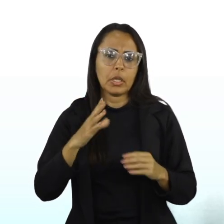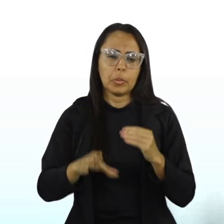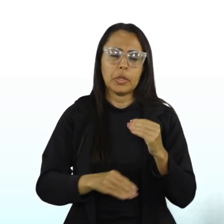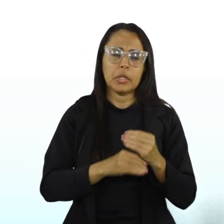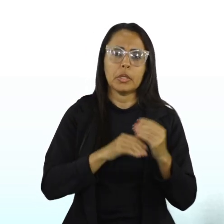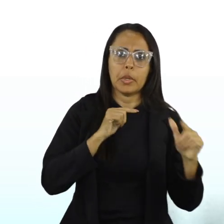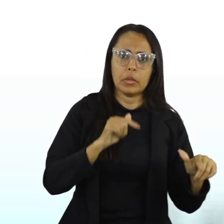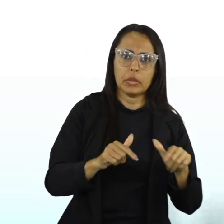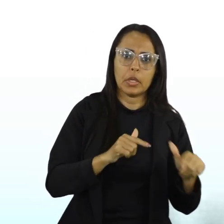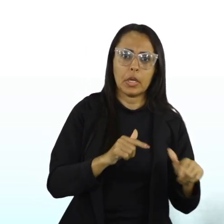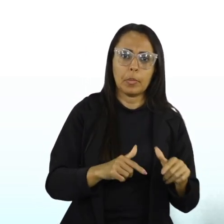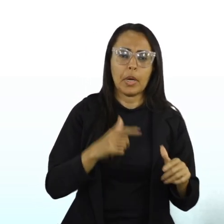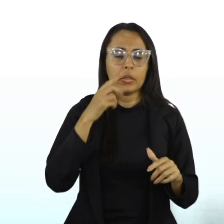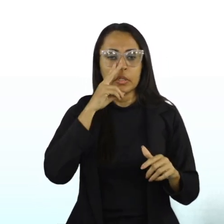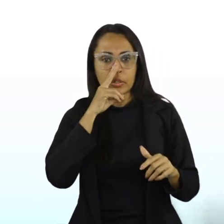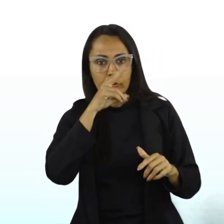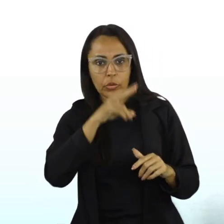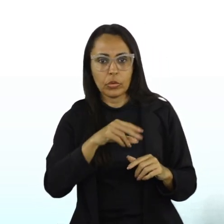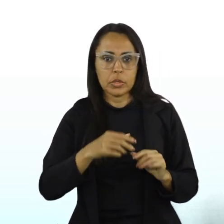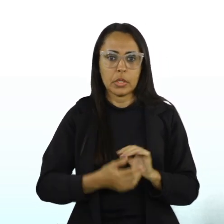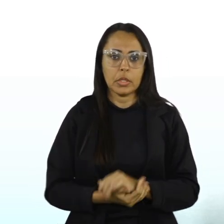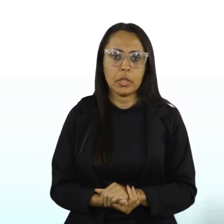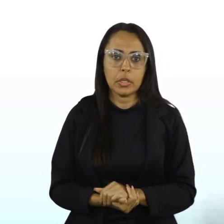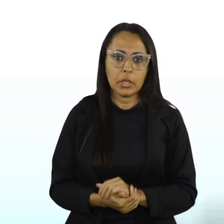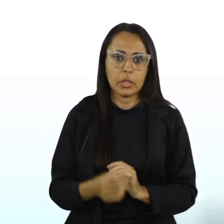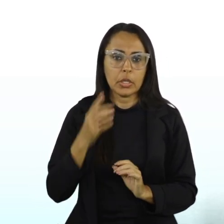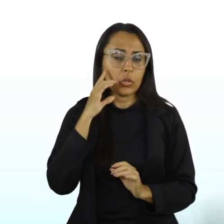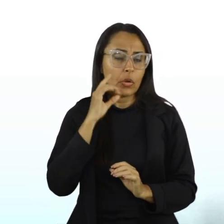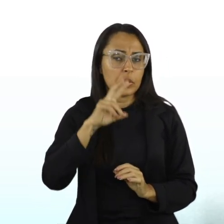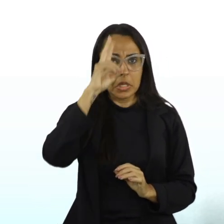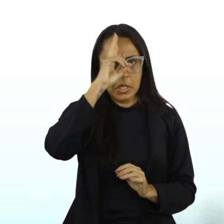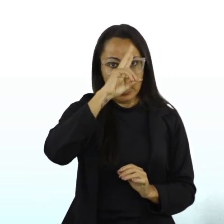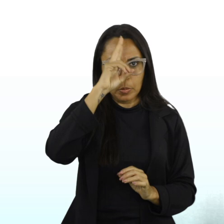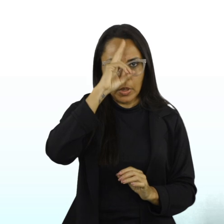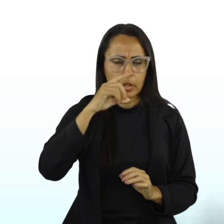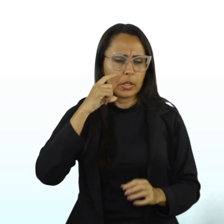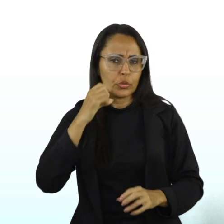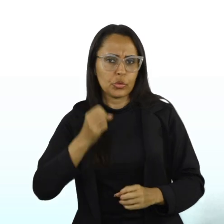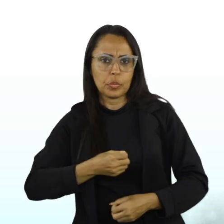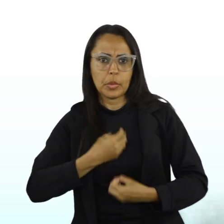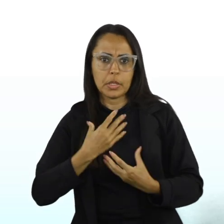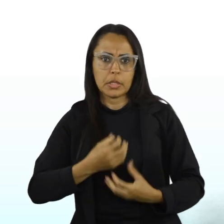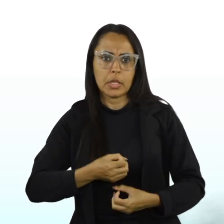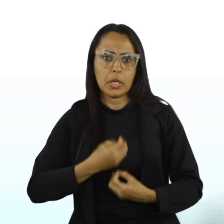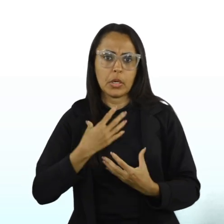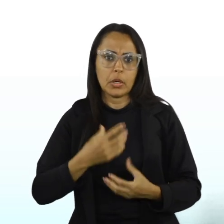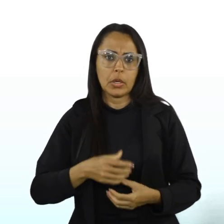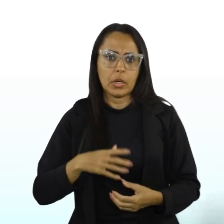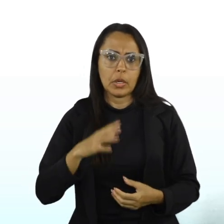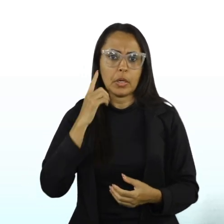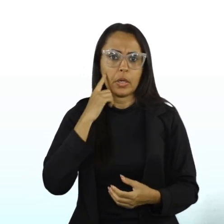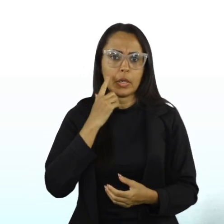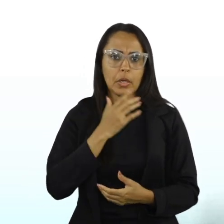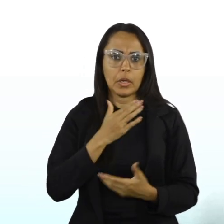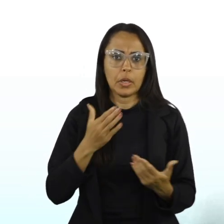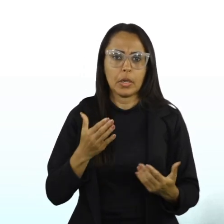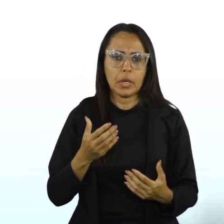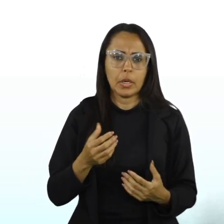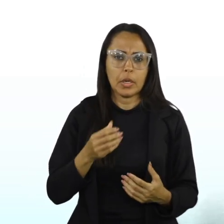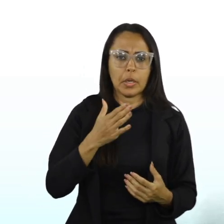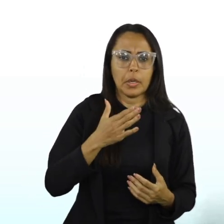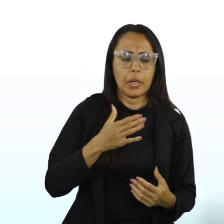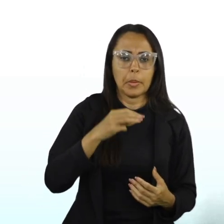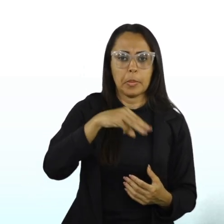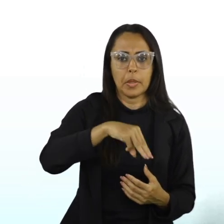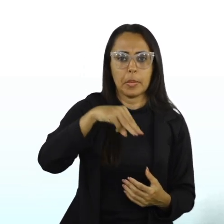obtida pelo trabalho da força de atrito. E aí, é só você lembrar da seguinte expressão: me mandaram ganhar